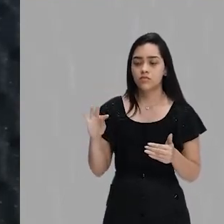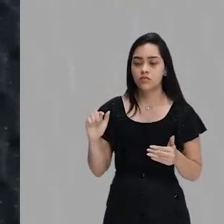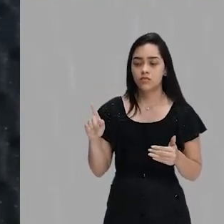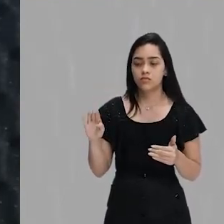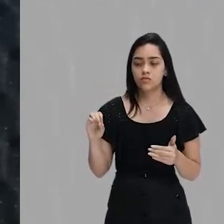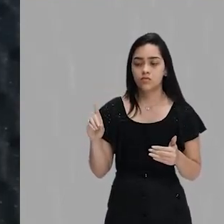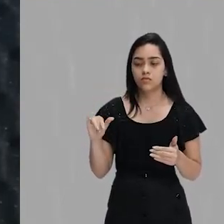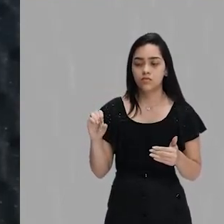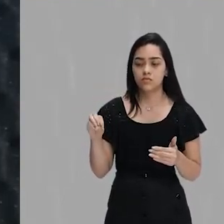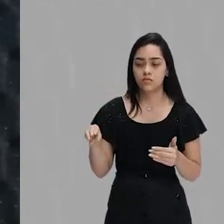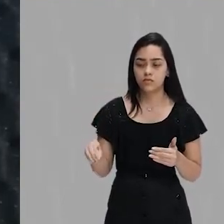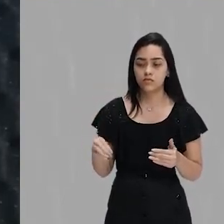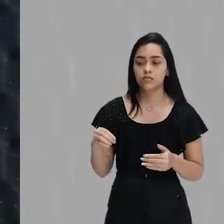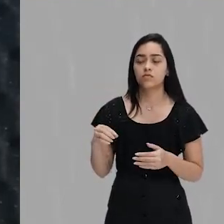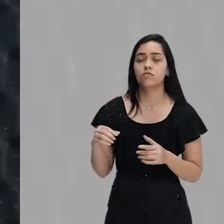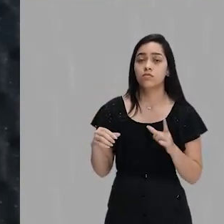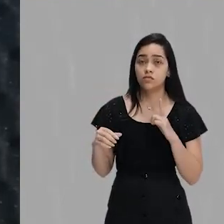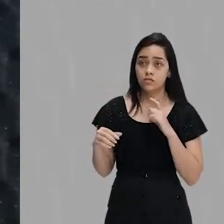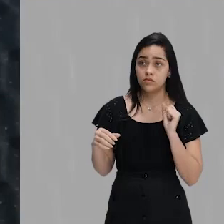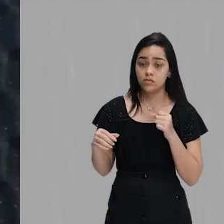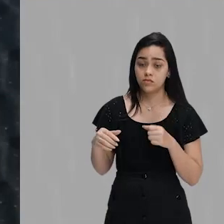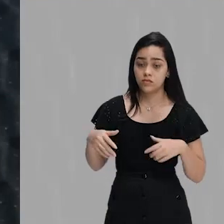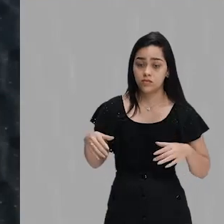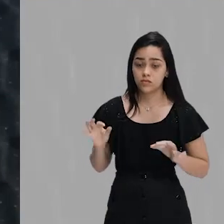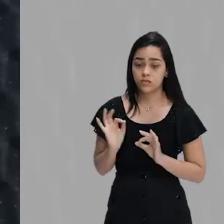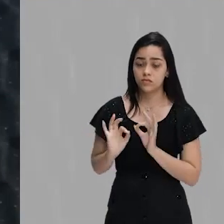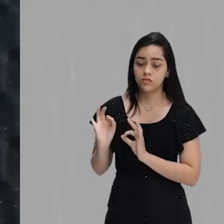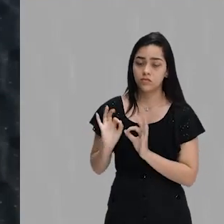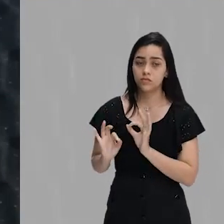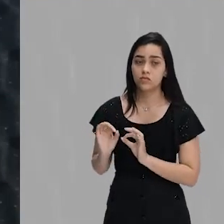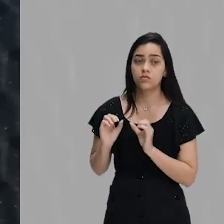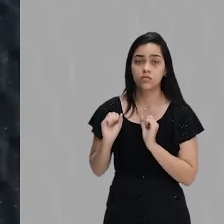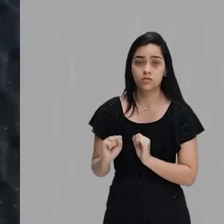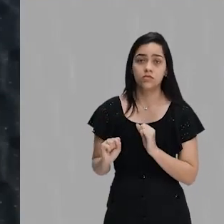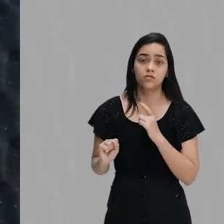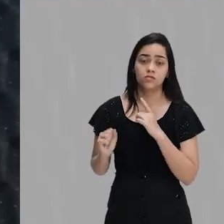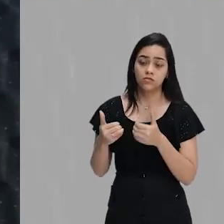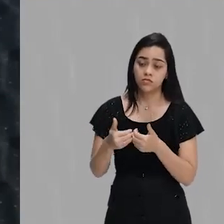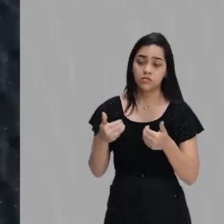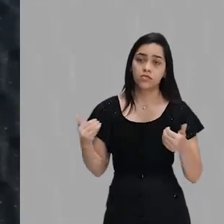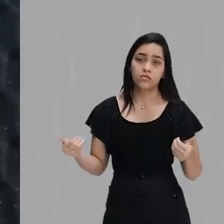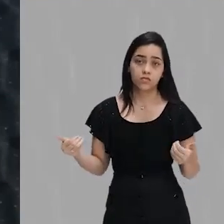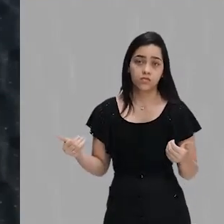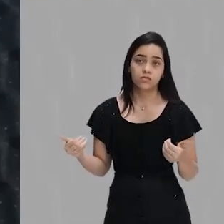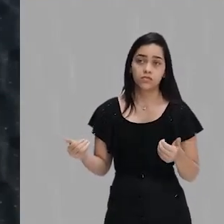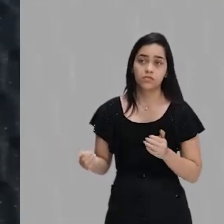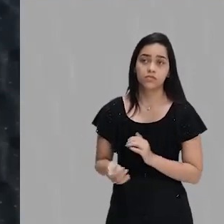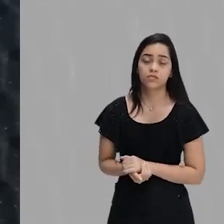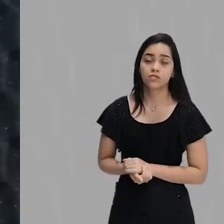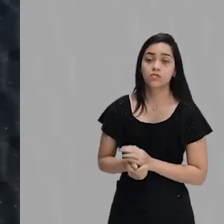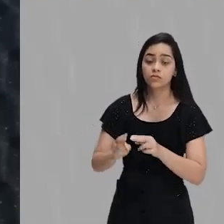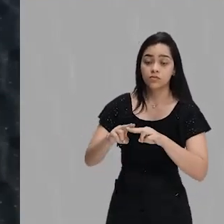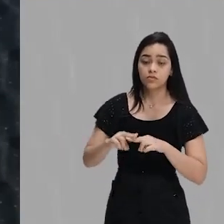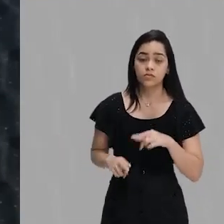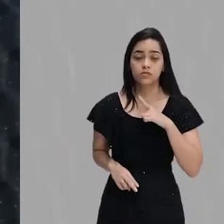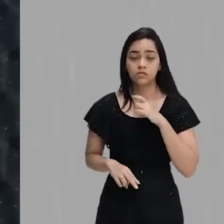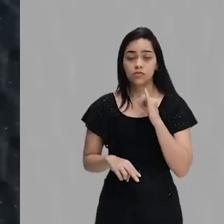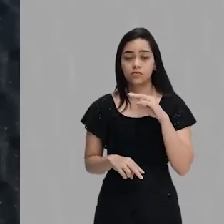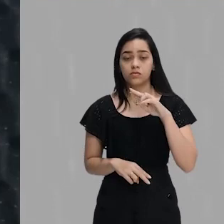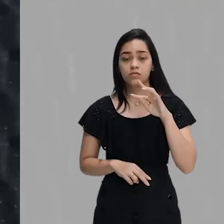metabolismo. Ela está produzindo bastante, se preparando para que ela possa se dividir. E aí essa